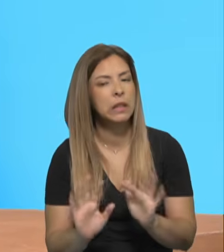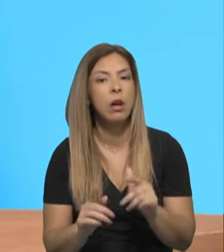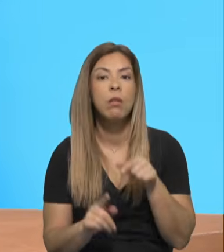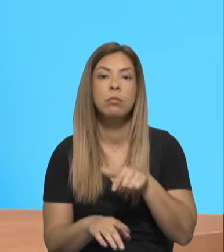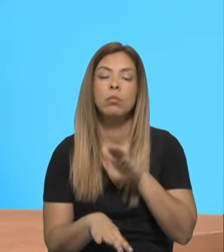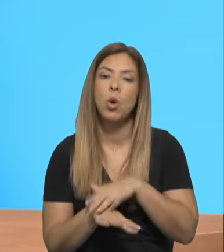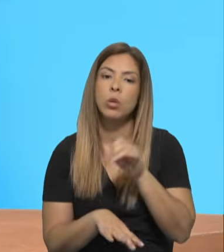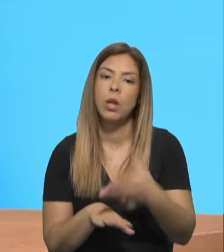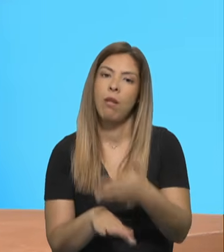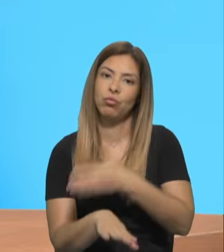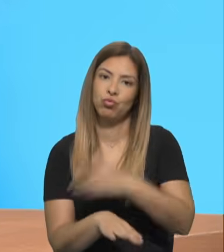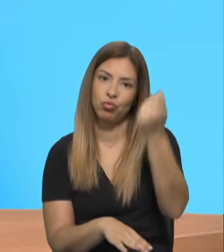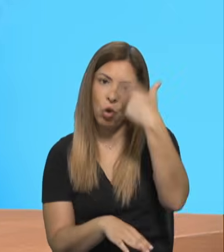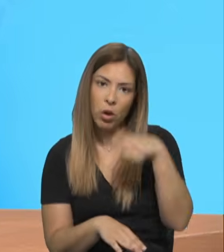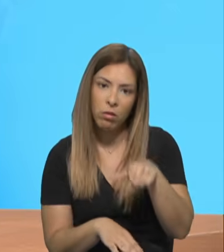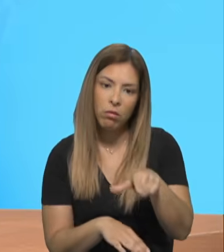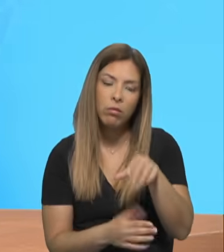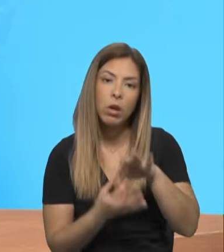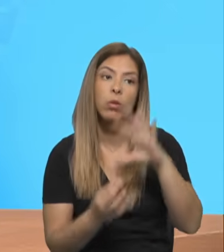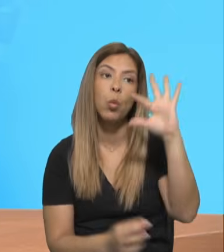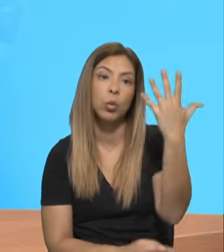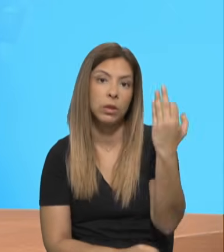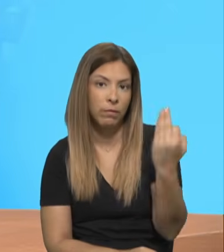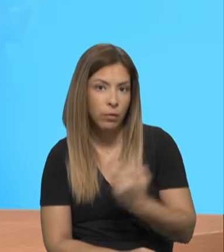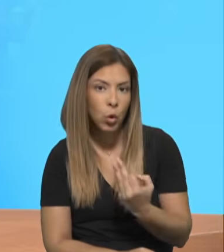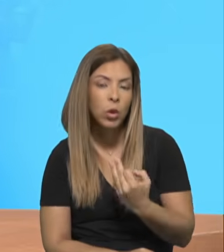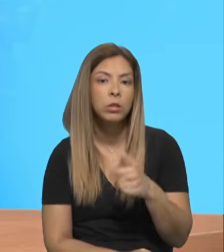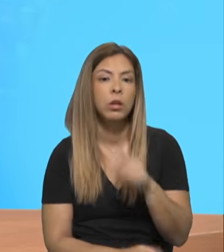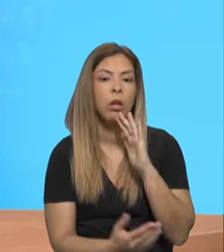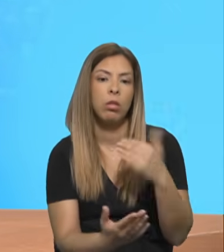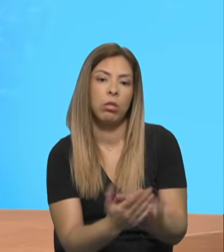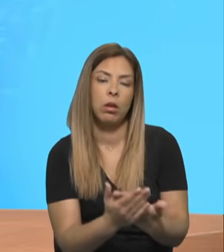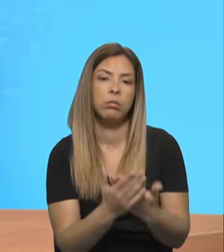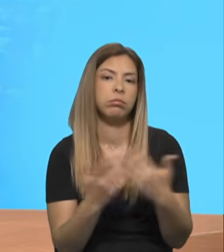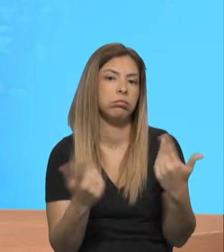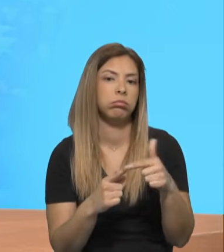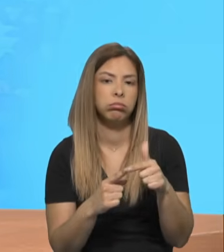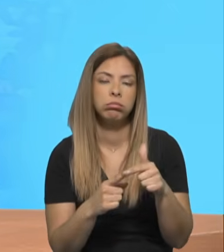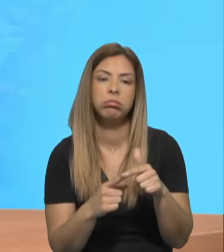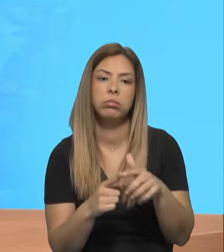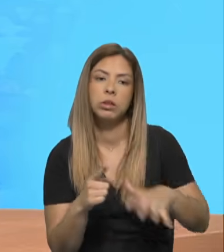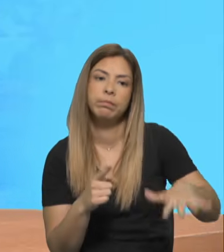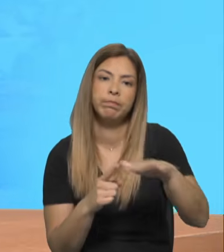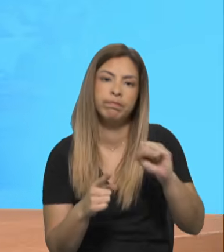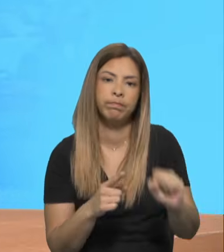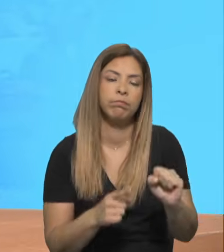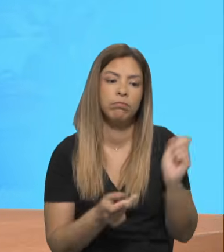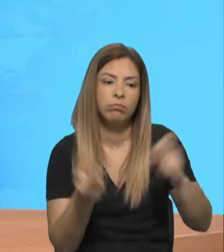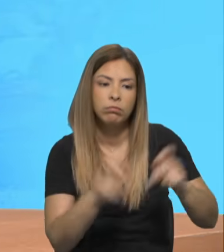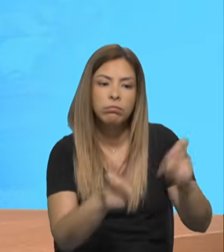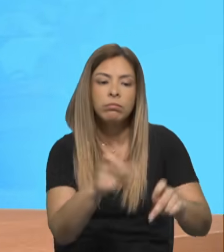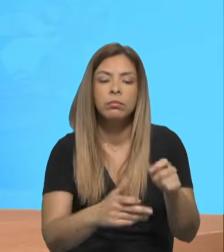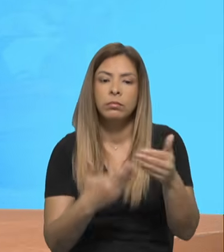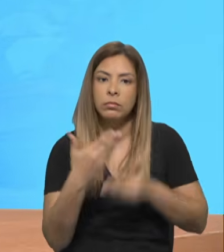uma história passada, marcada por conflitos entre impérios, e a partir daí, a